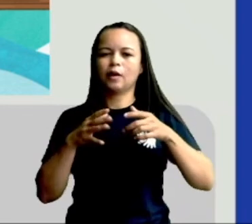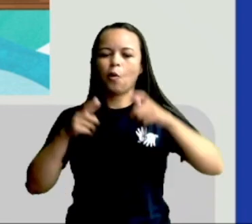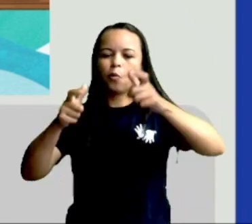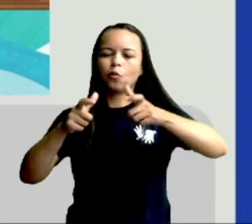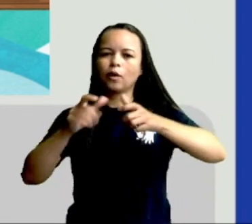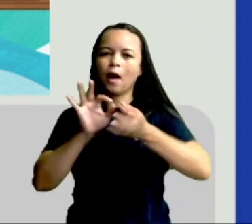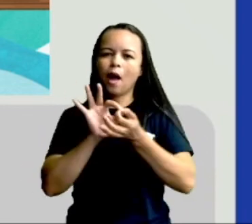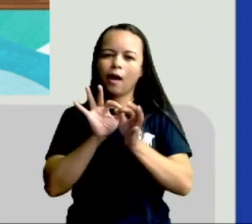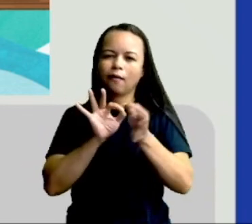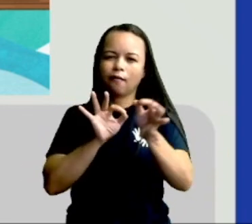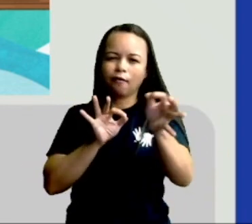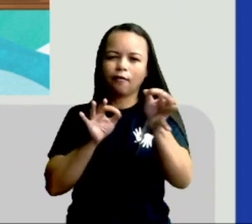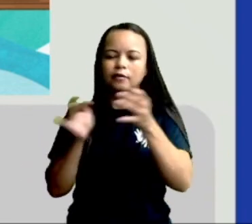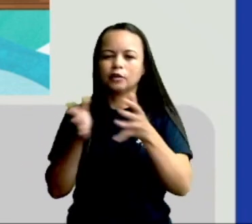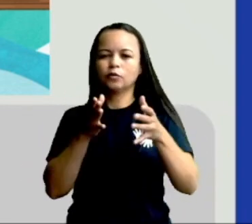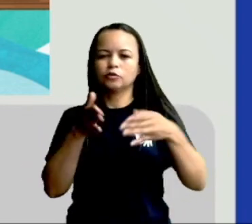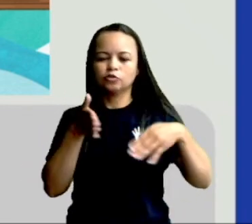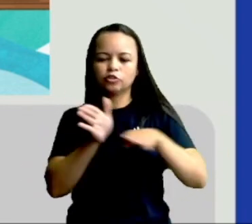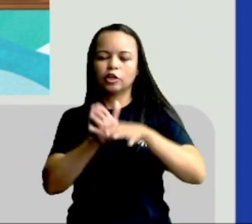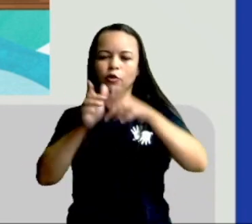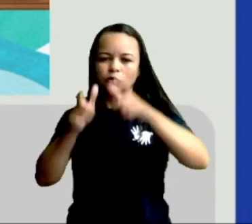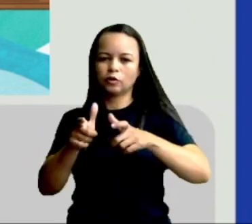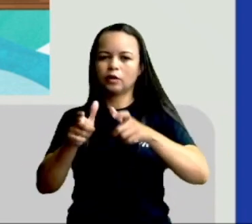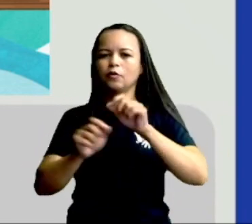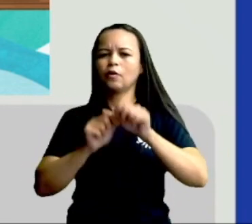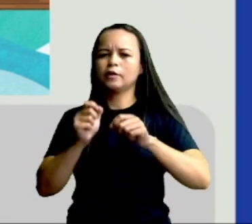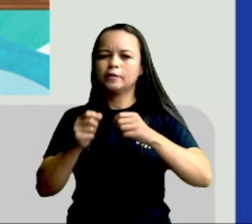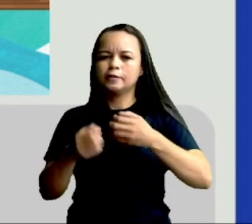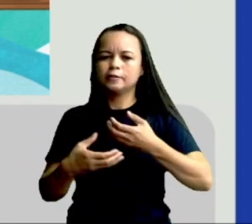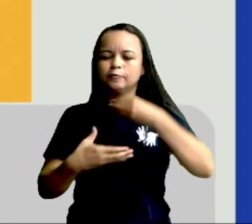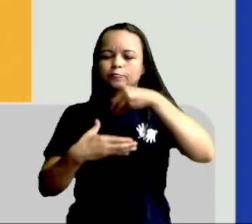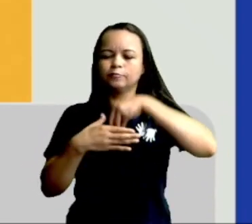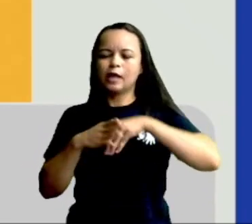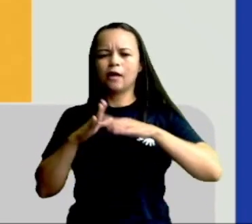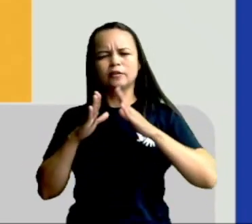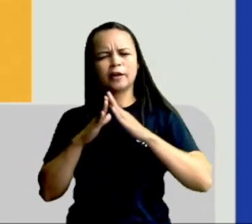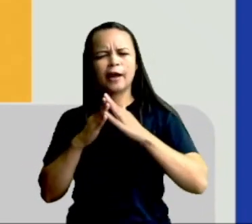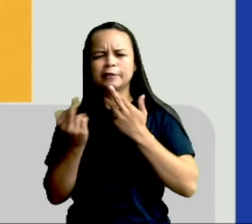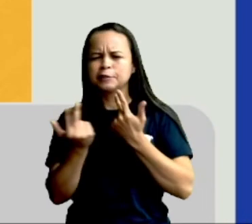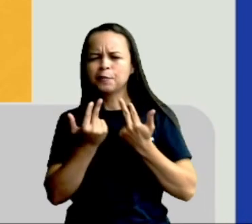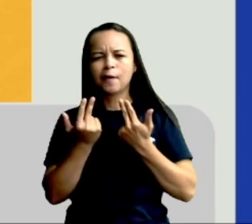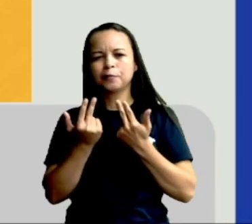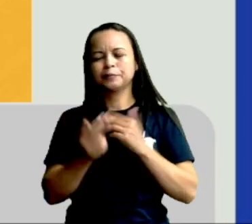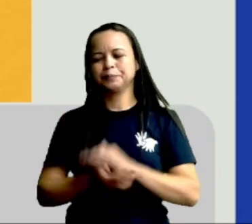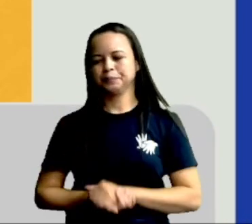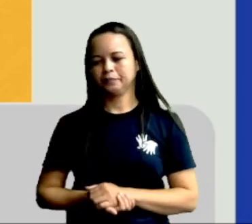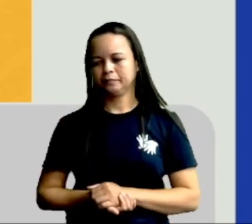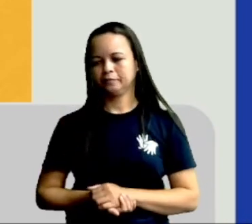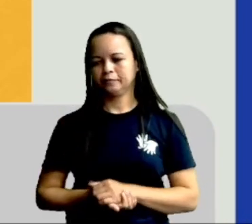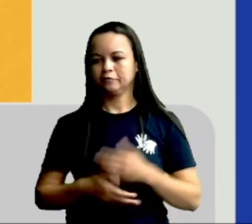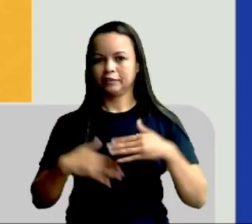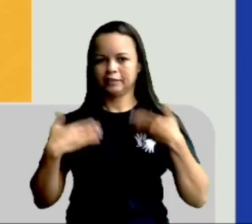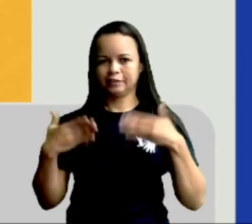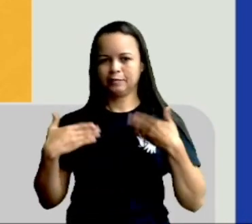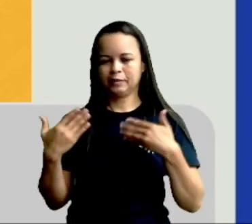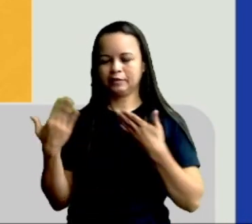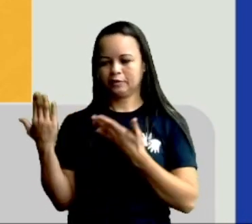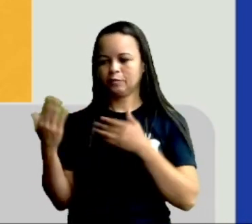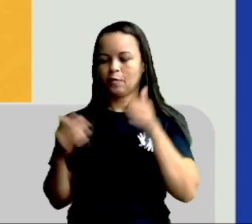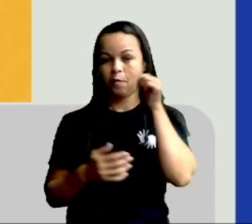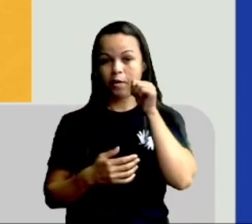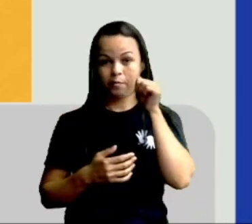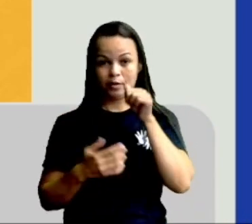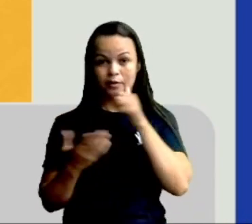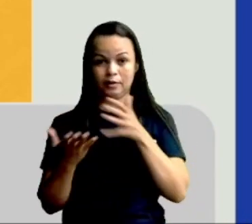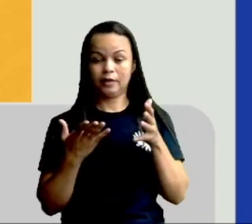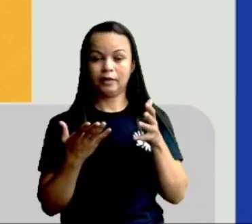distante e quando ele chegou nessa terra às vezes se sentiu em casa e olha só que animação uma